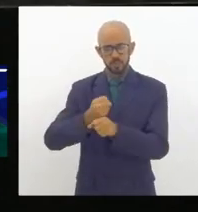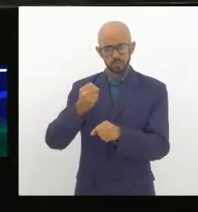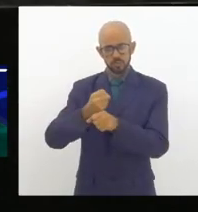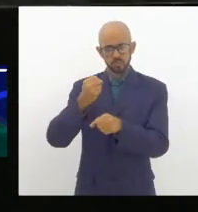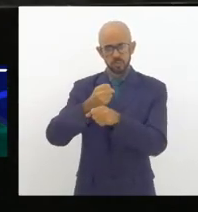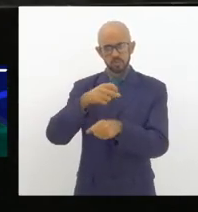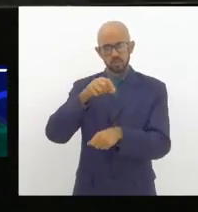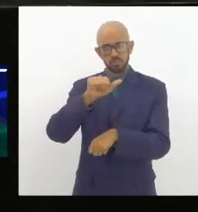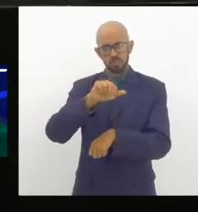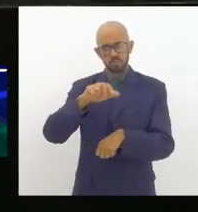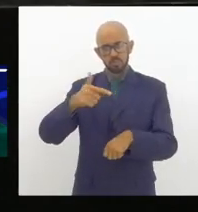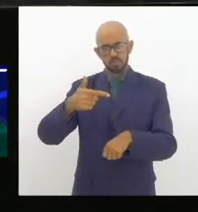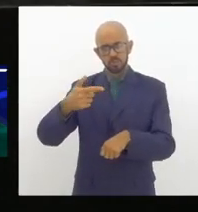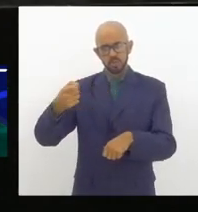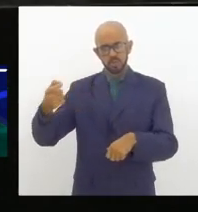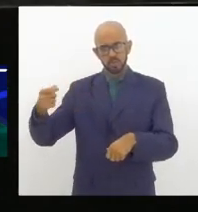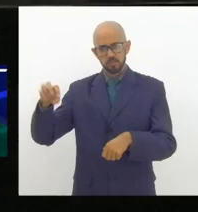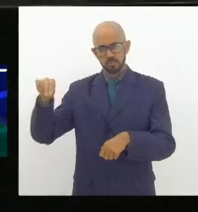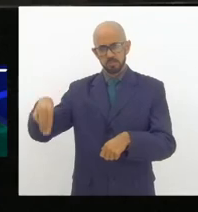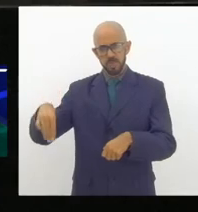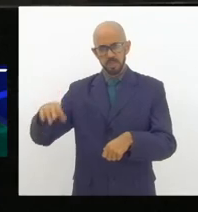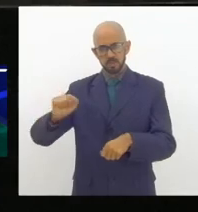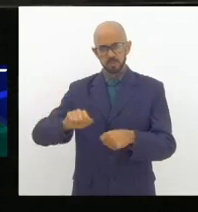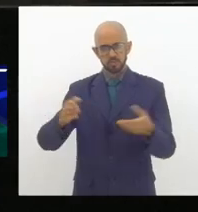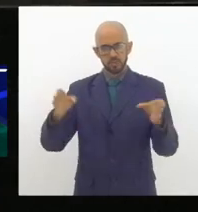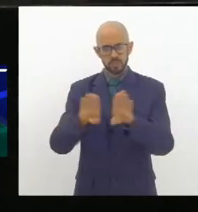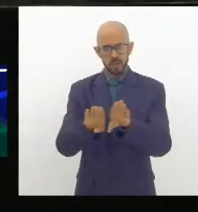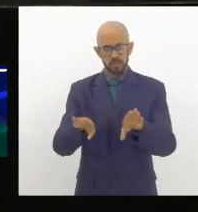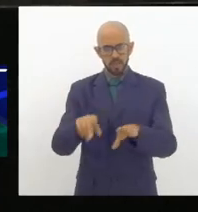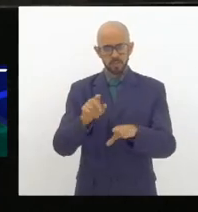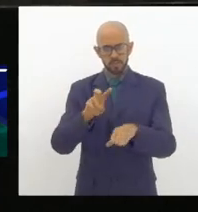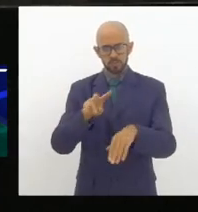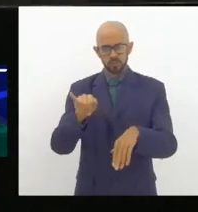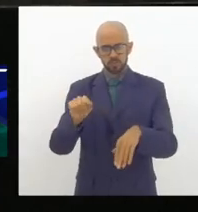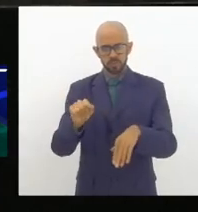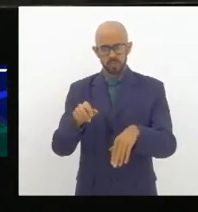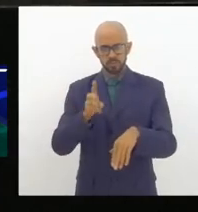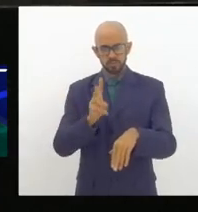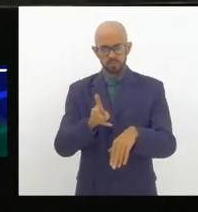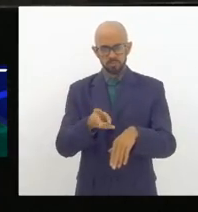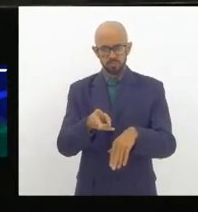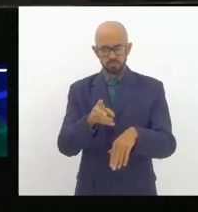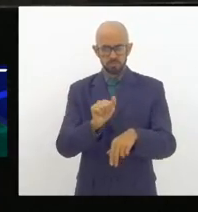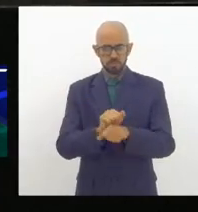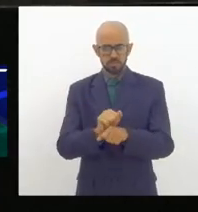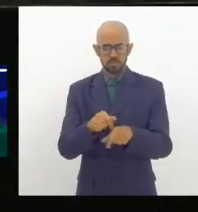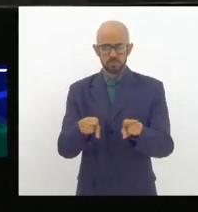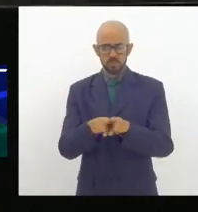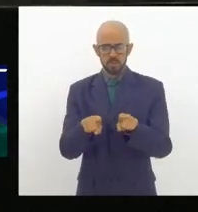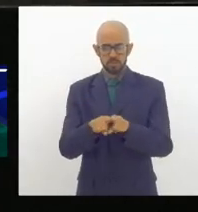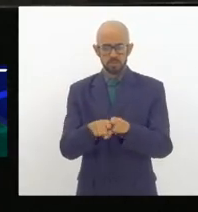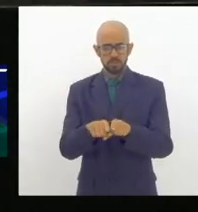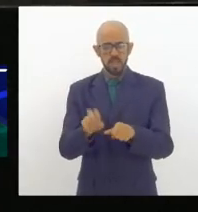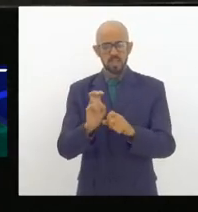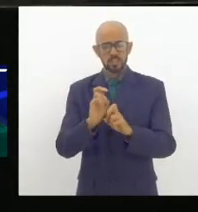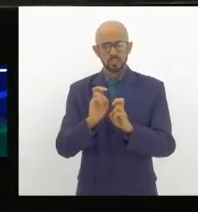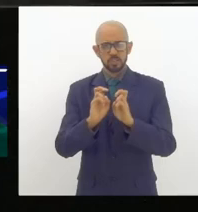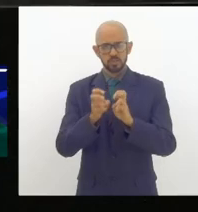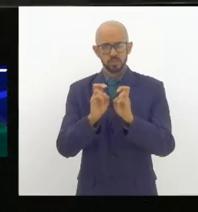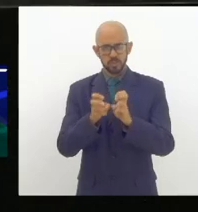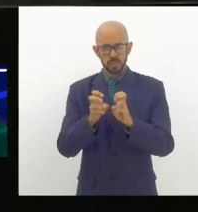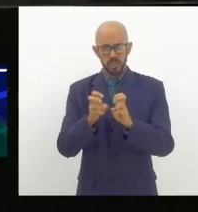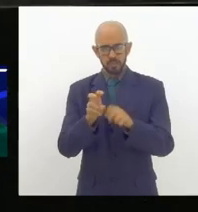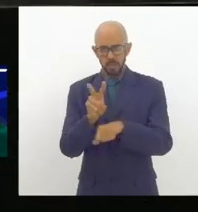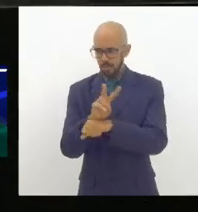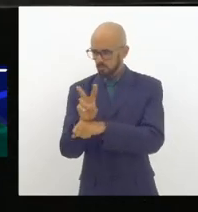1.200 metros de muro fechamento de vias permanentes a manutenção das estações e colocação de veículo Ferroviário de